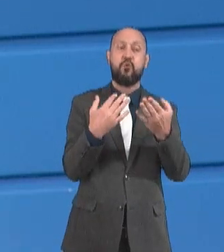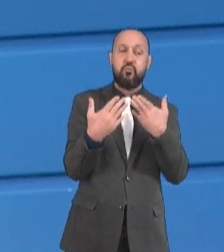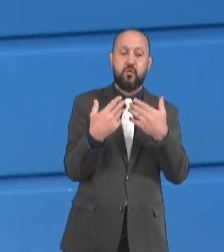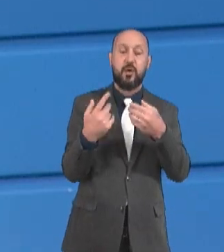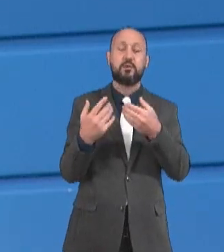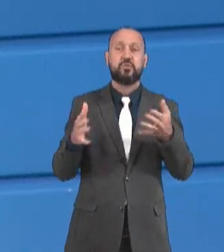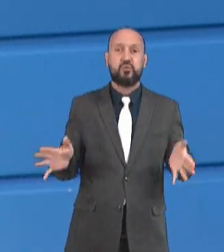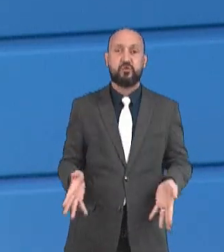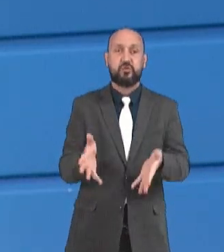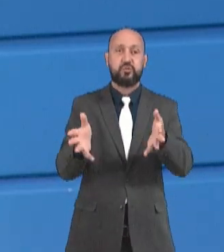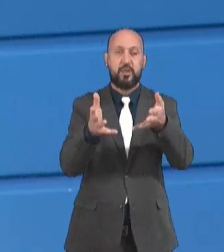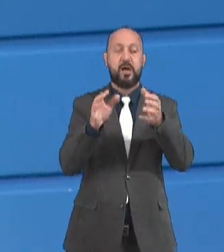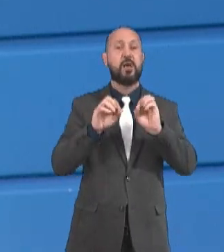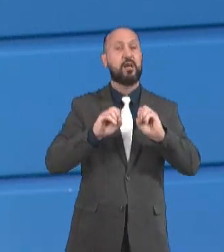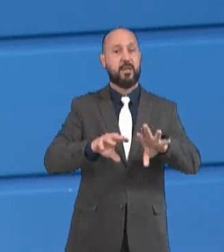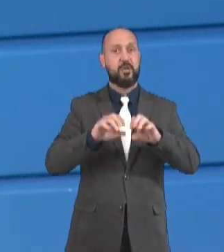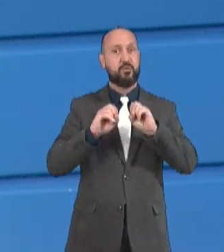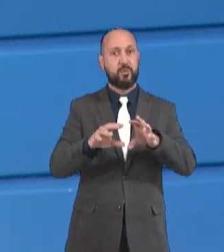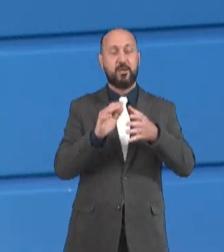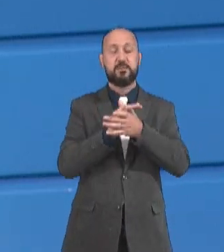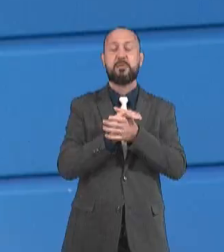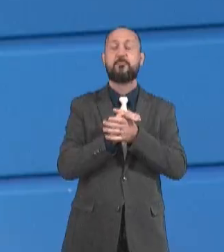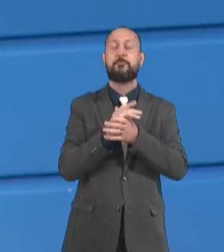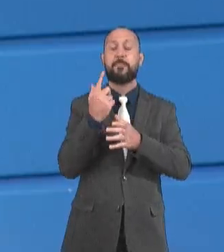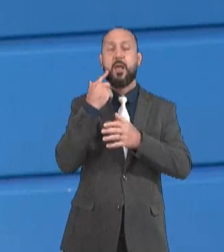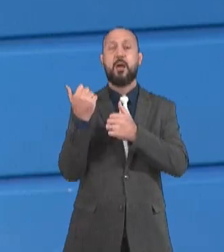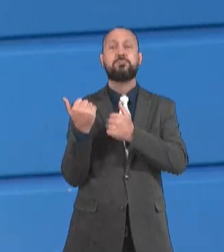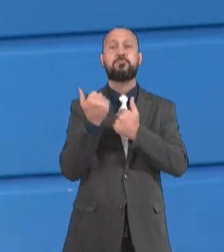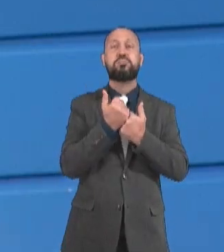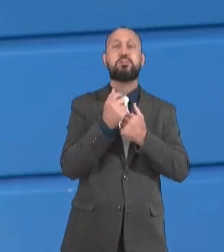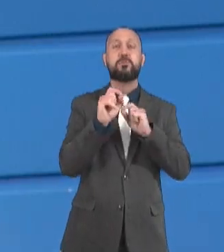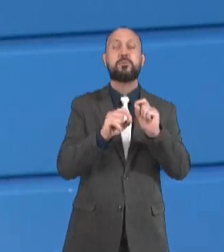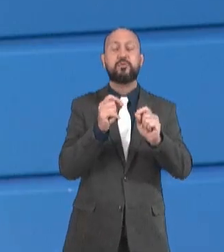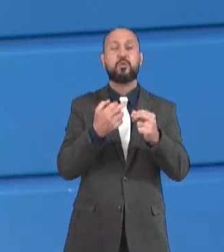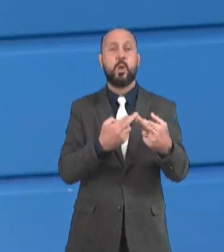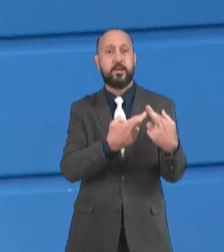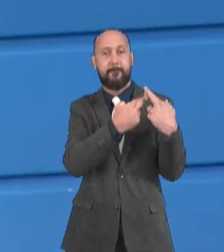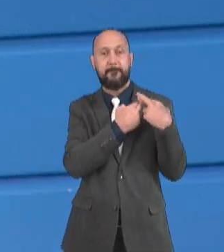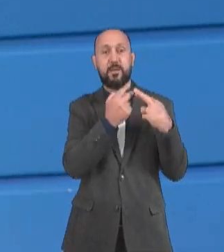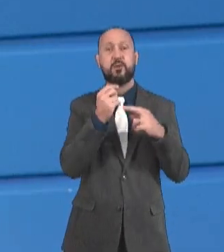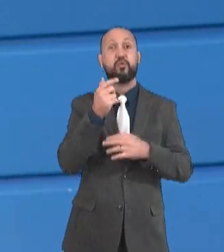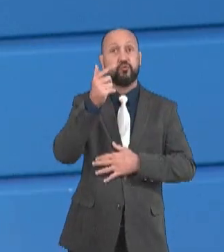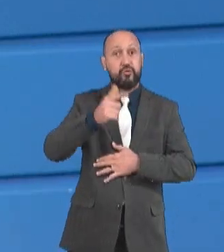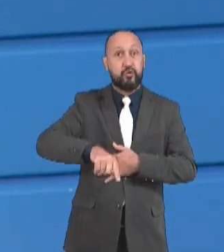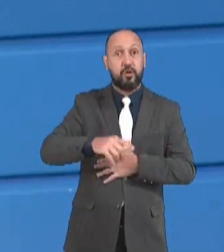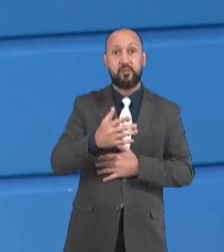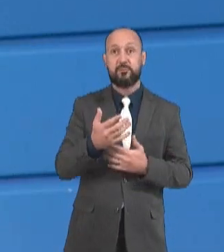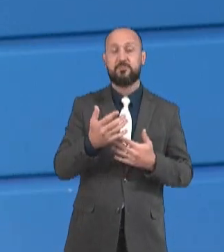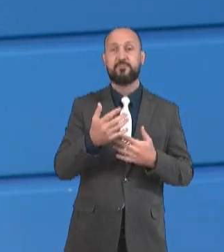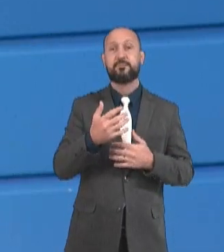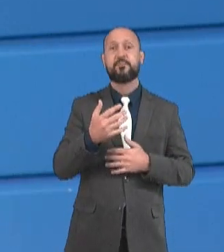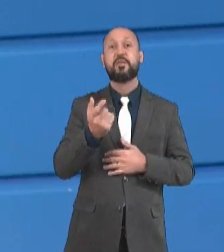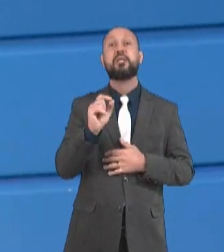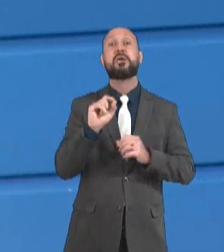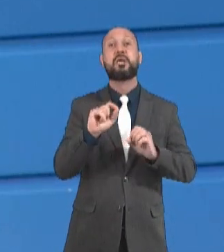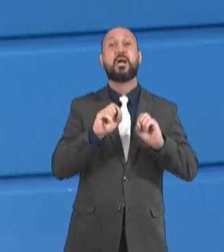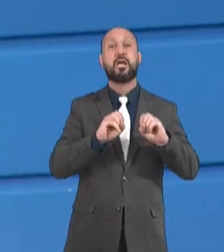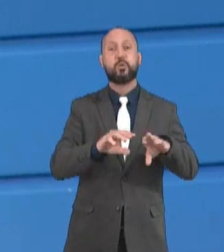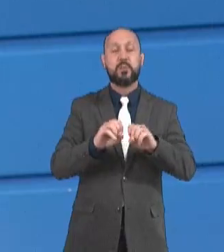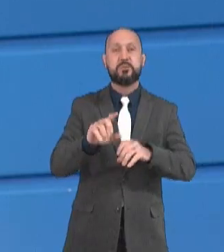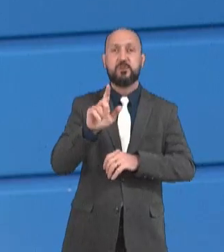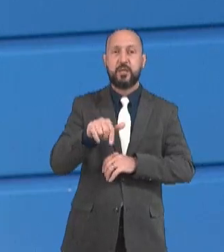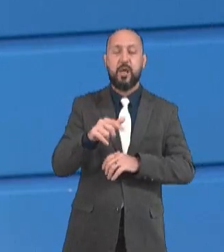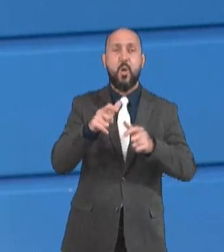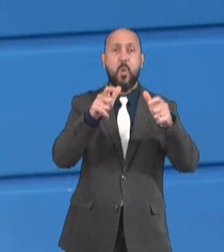a incentivar a educação a se colocar num patamar de respeito, mais uma vez, e que a educação